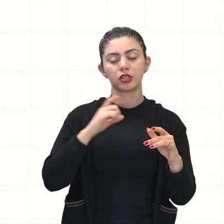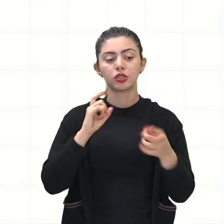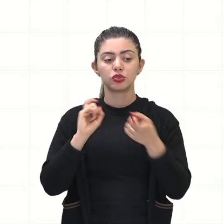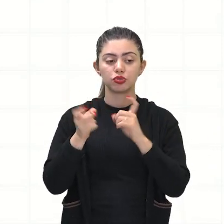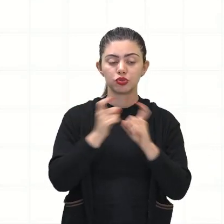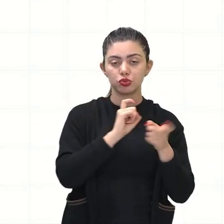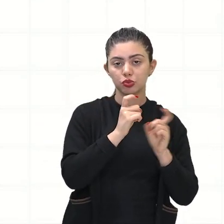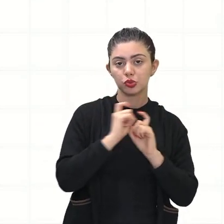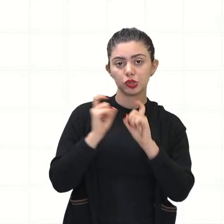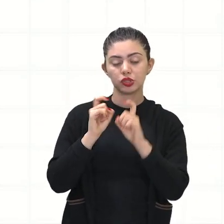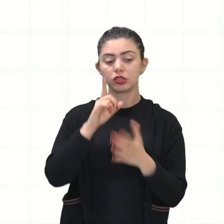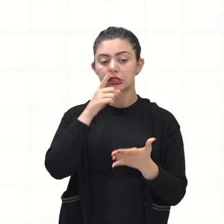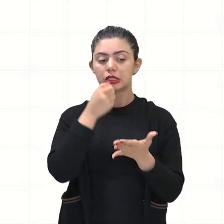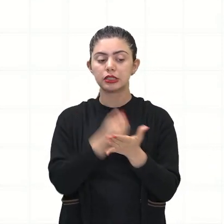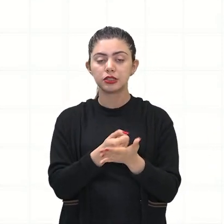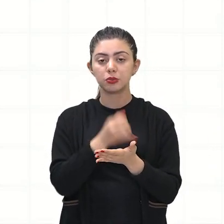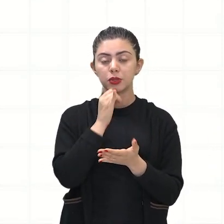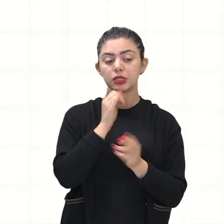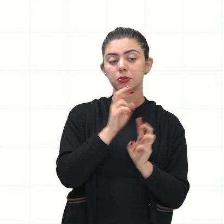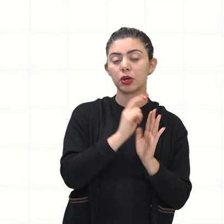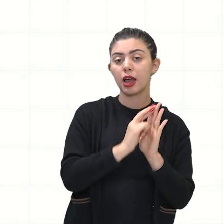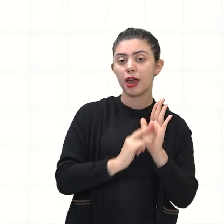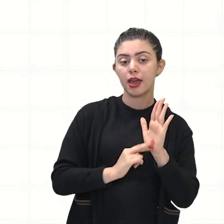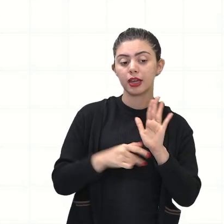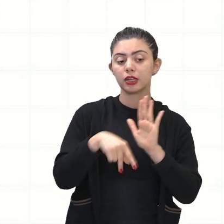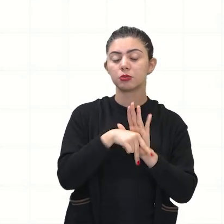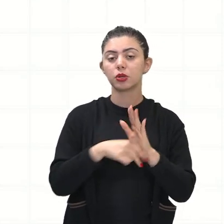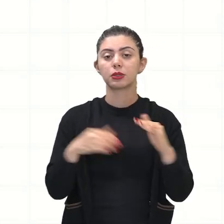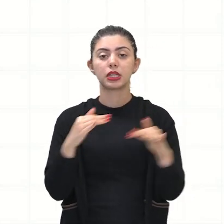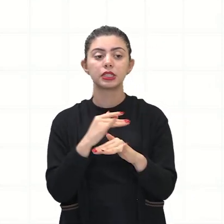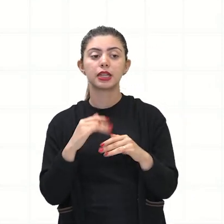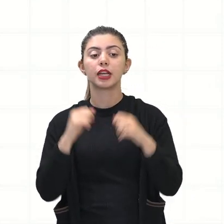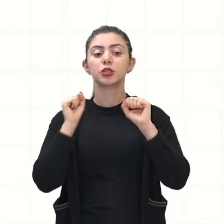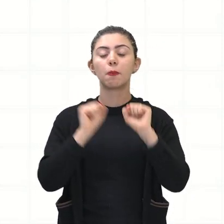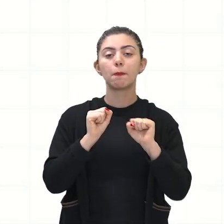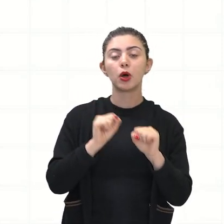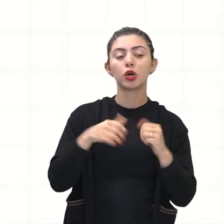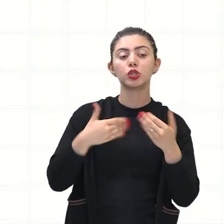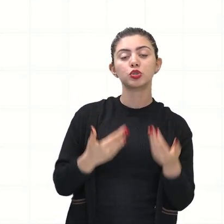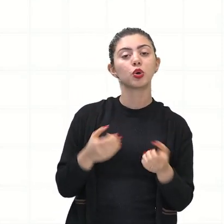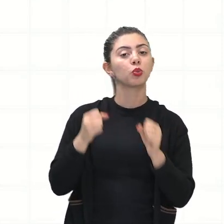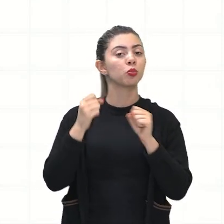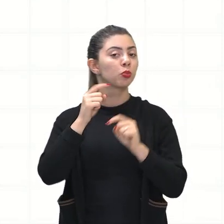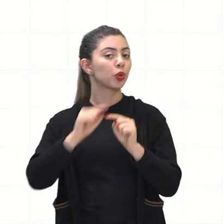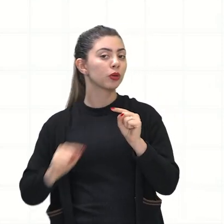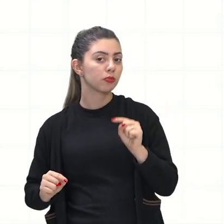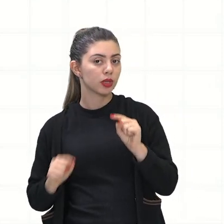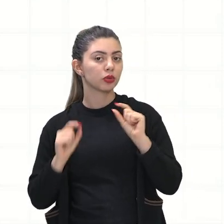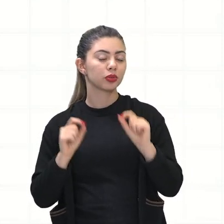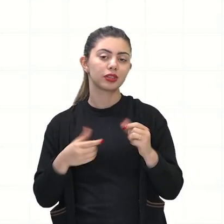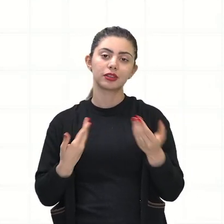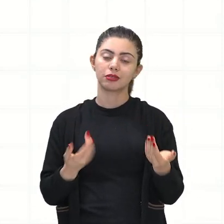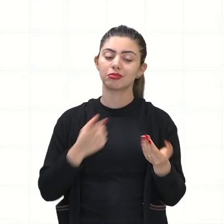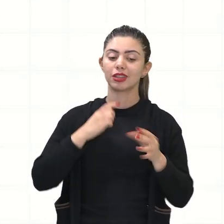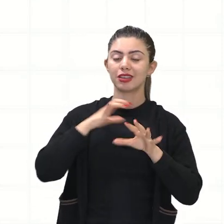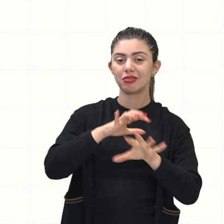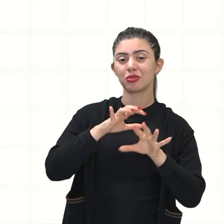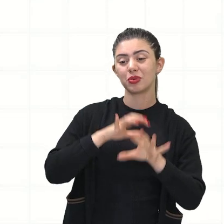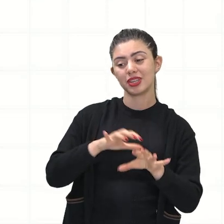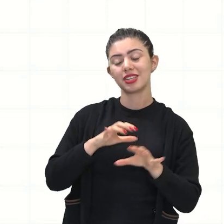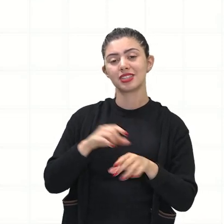tomar decisões sobre as regras da cidade, sobre as regras que influenciavam a vida